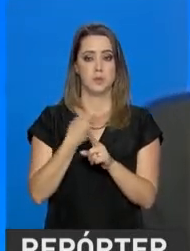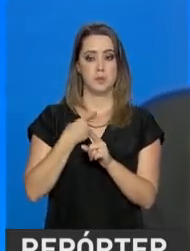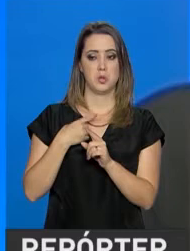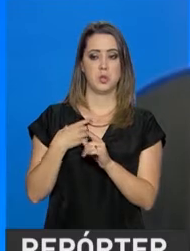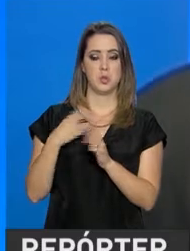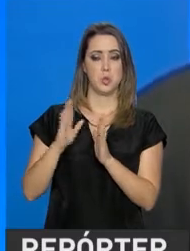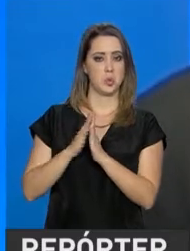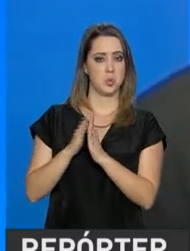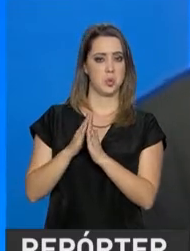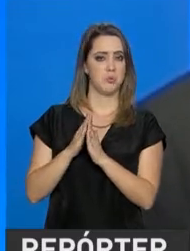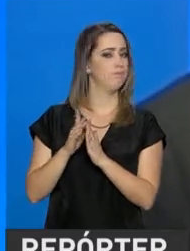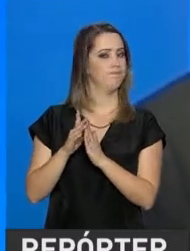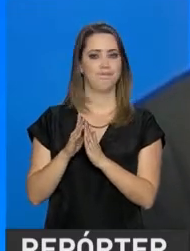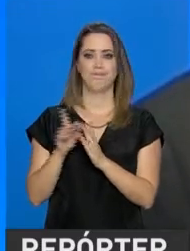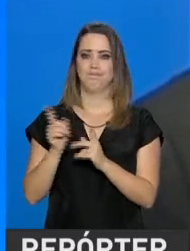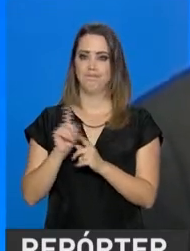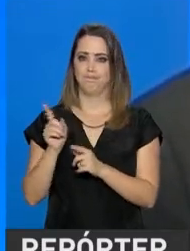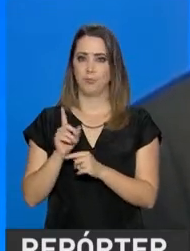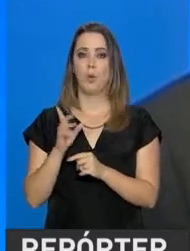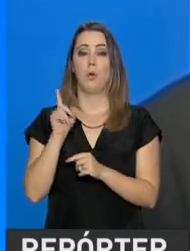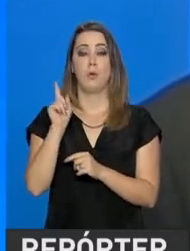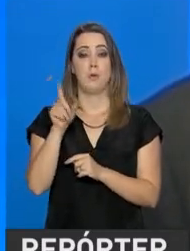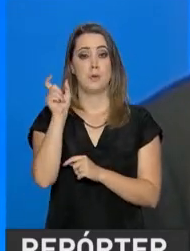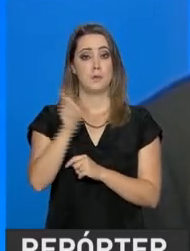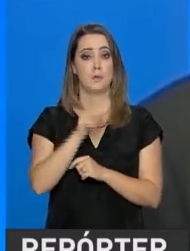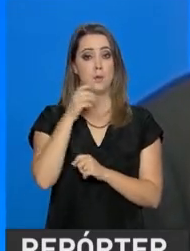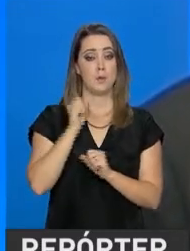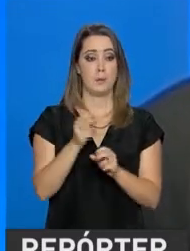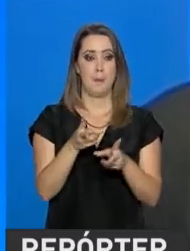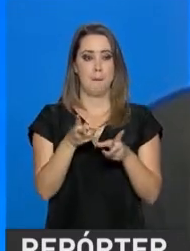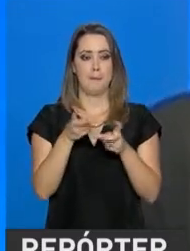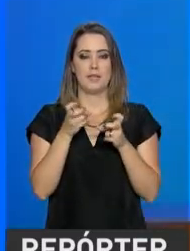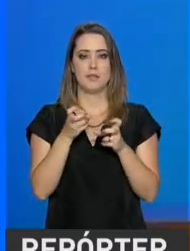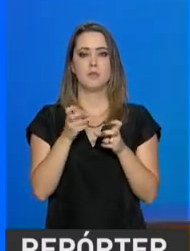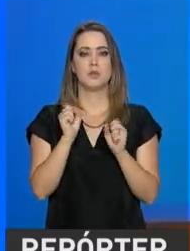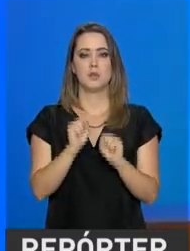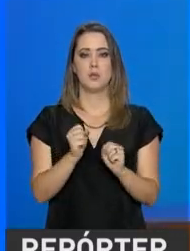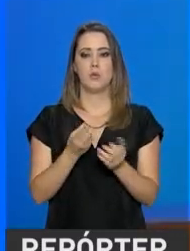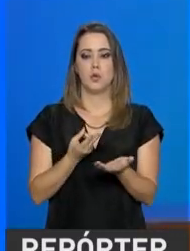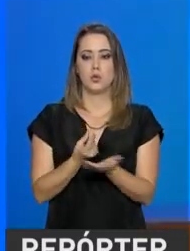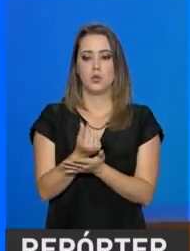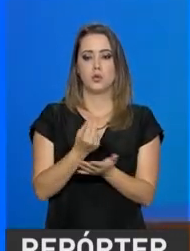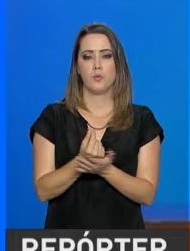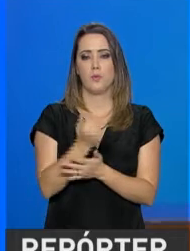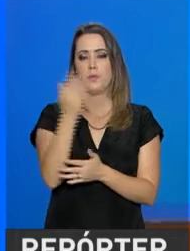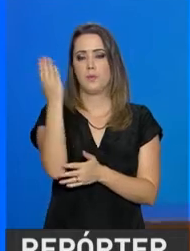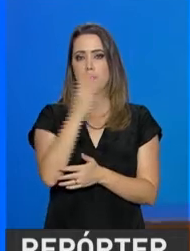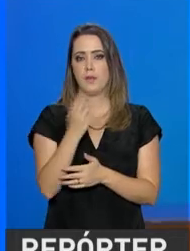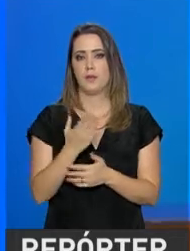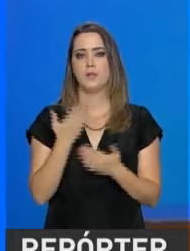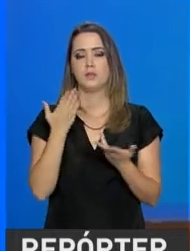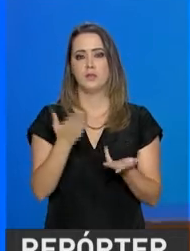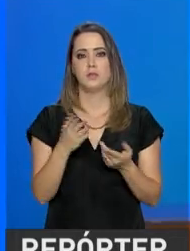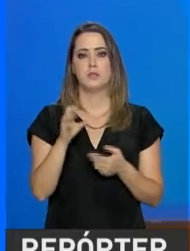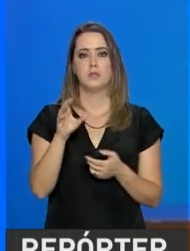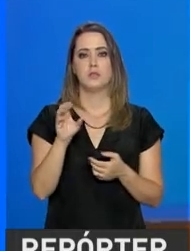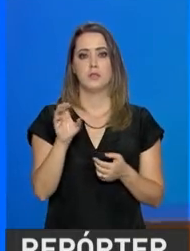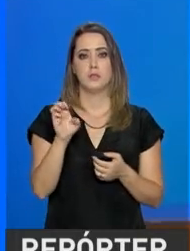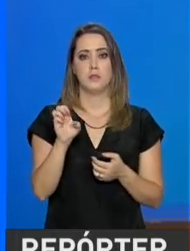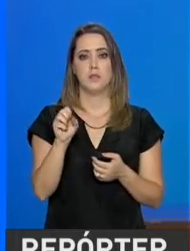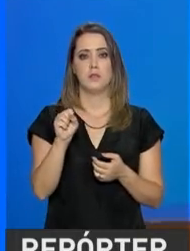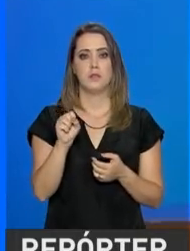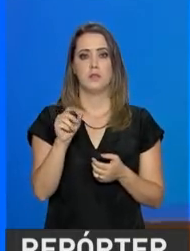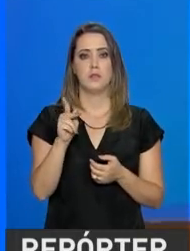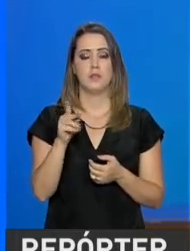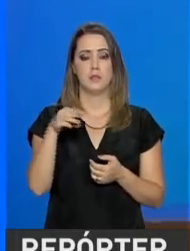foi para as pessoas perceberem que pode investir no brasil sem nenhum temor a escola superior de propaganda e marketing ao propagar